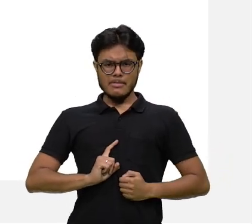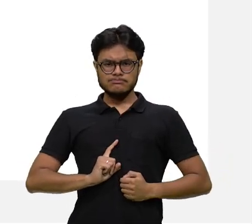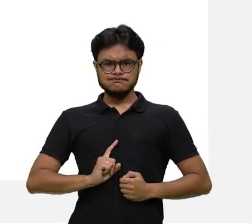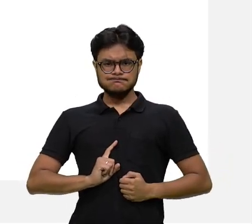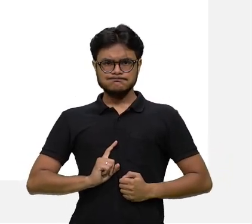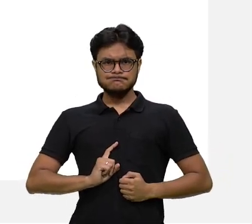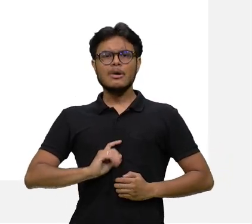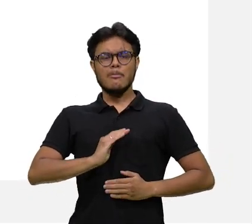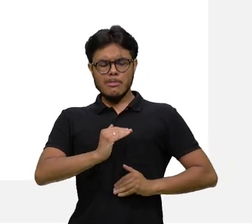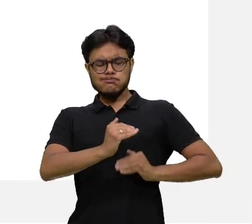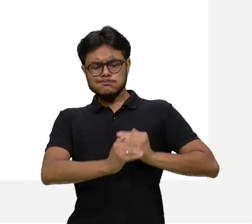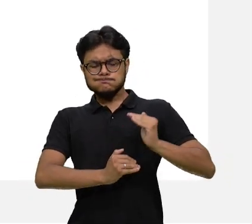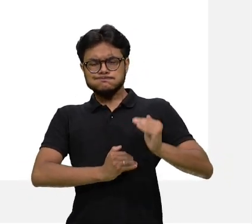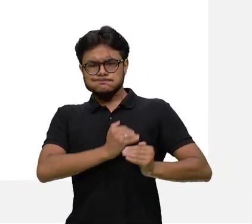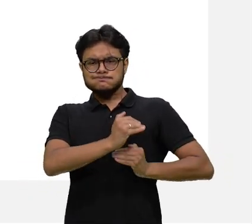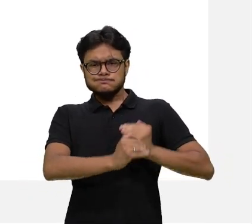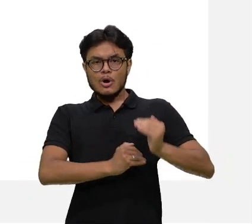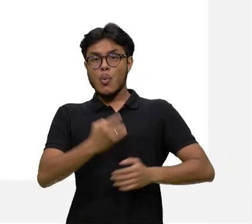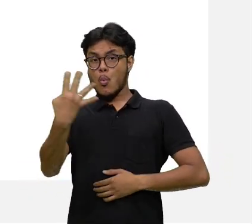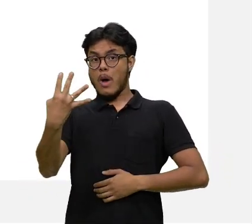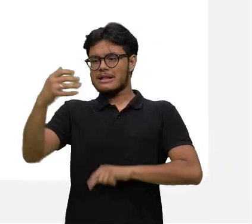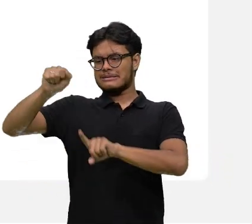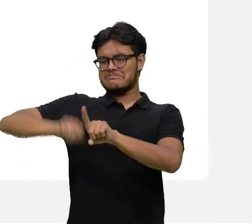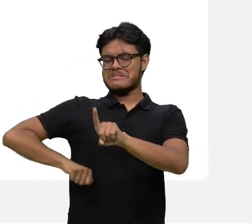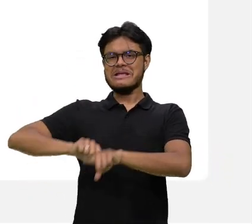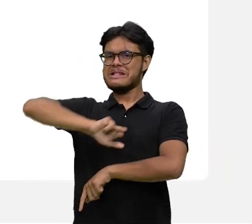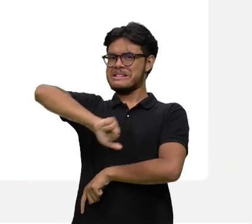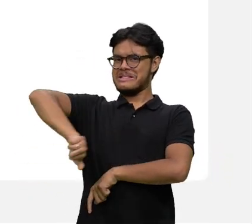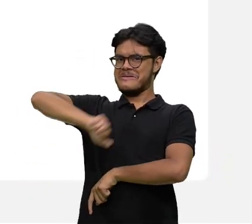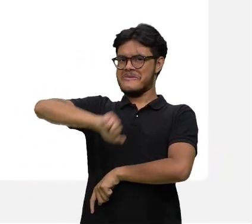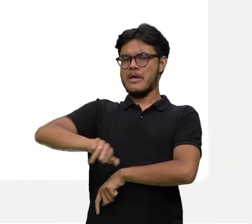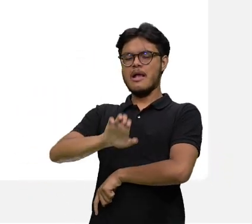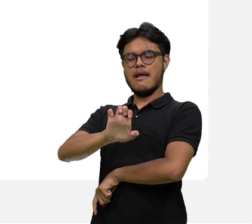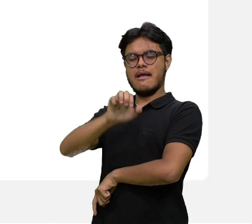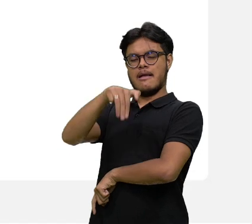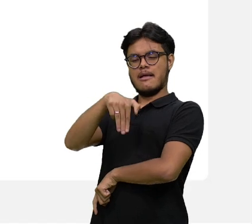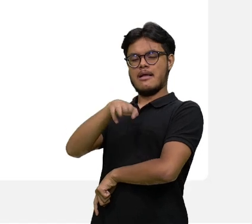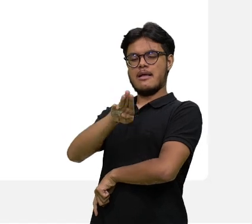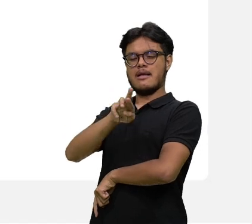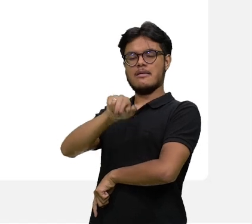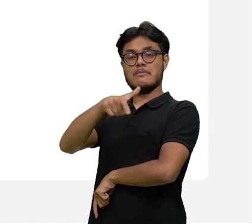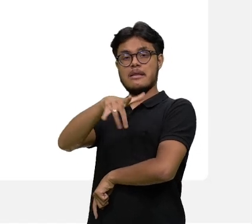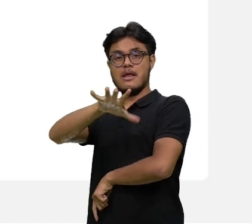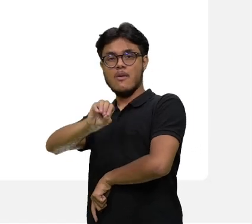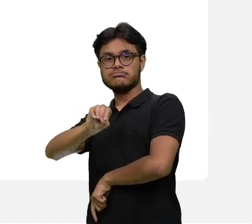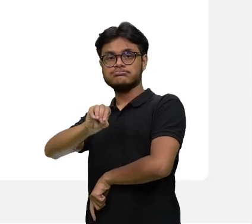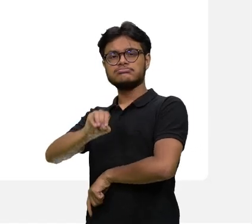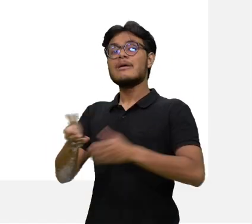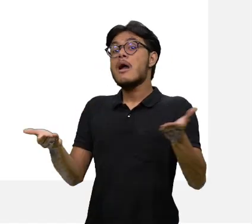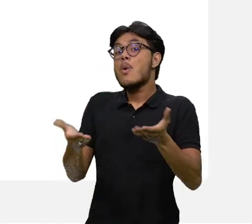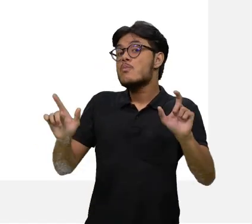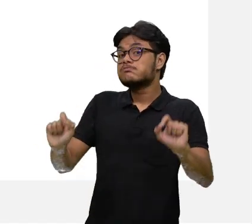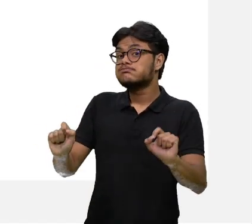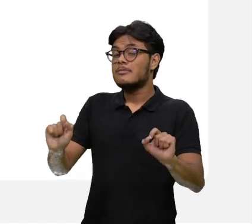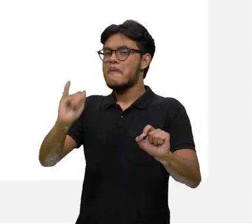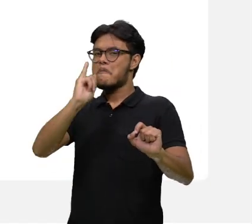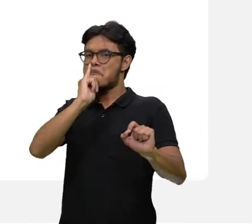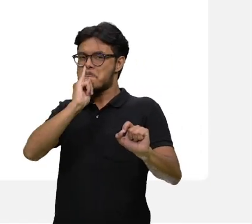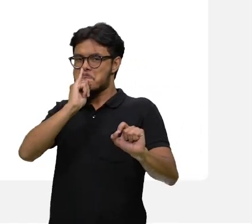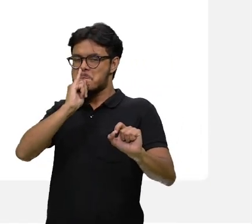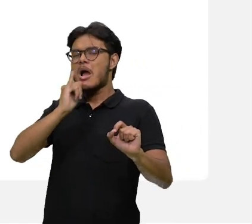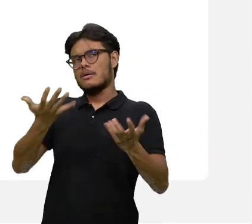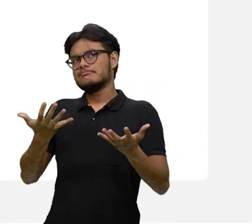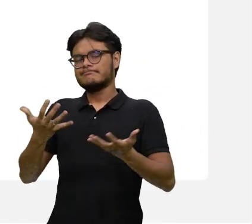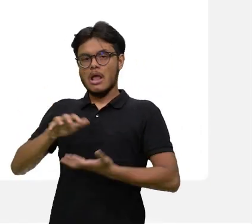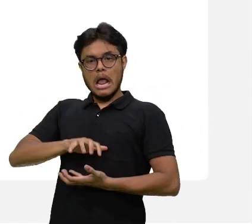do 4º mês em diante, eu não sou mais embrião, eu sou feto, não é verdade? E o que acontece no feto?